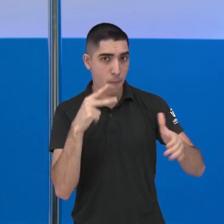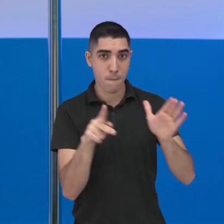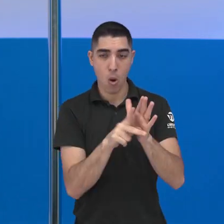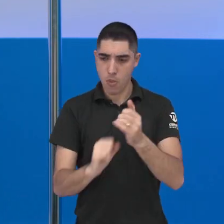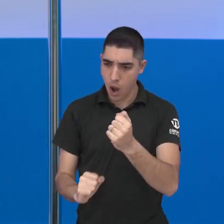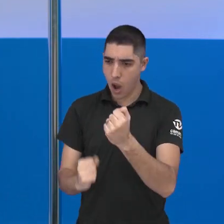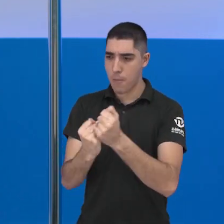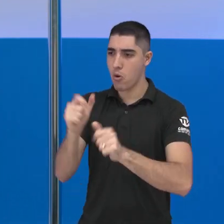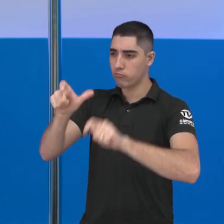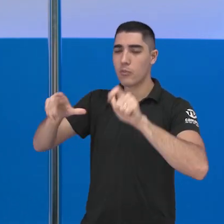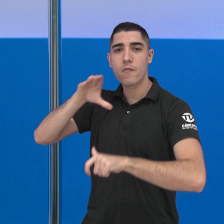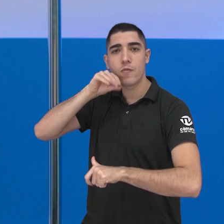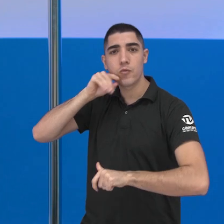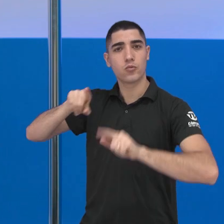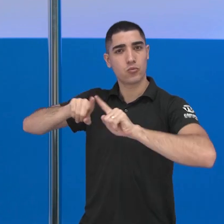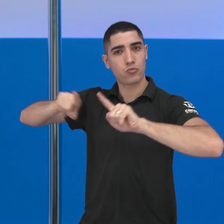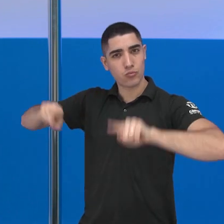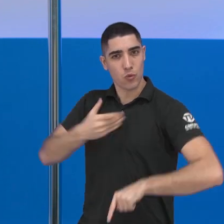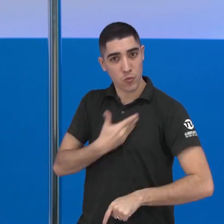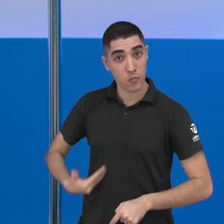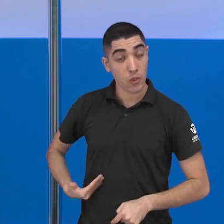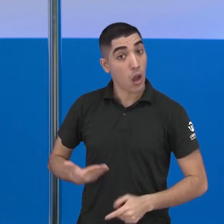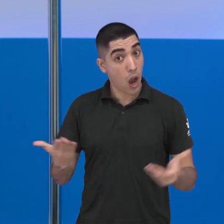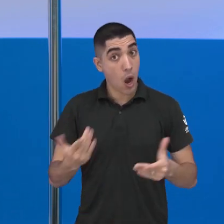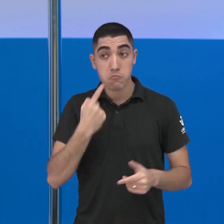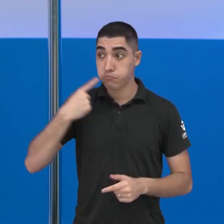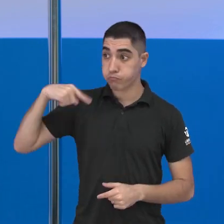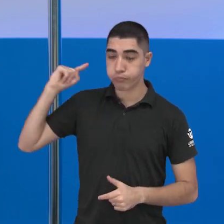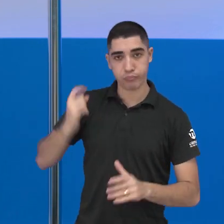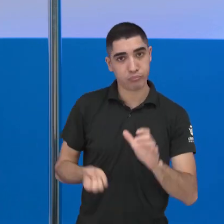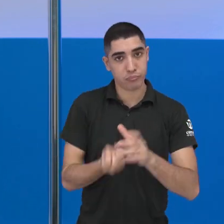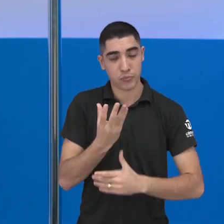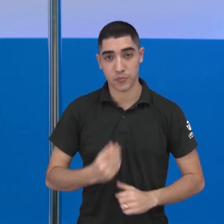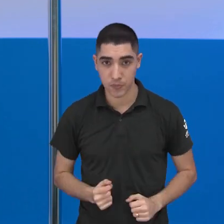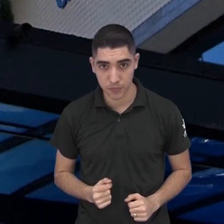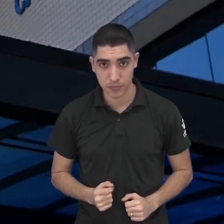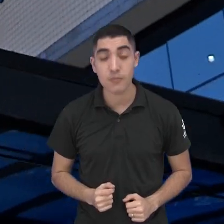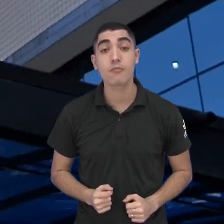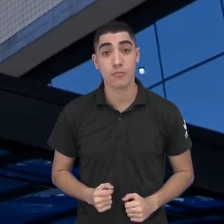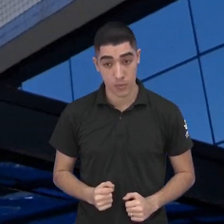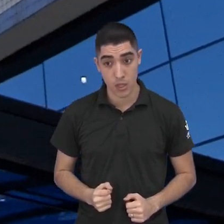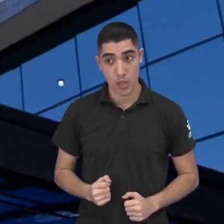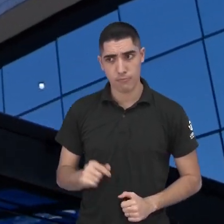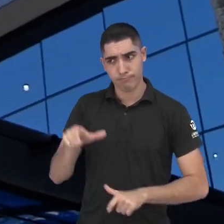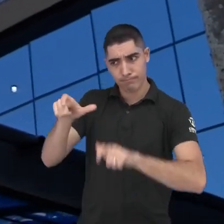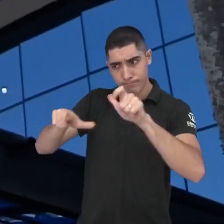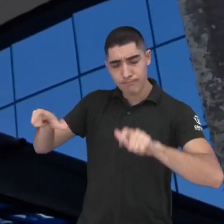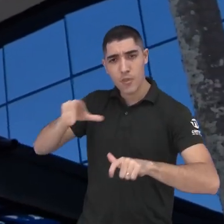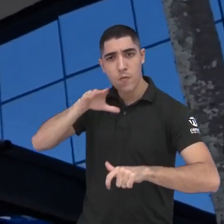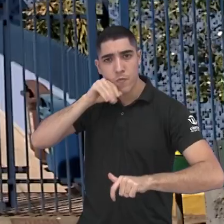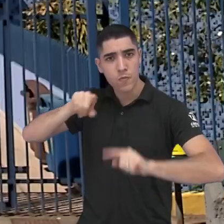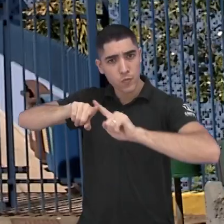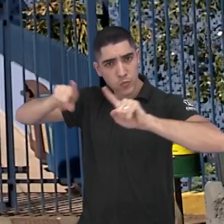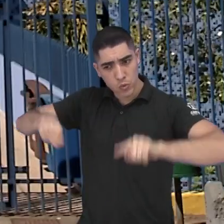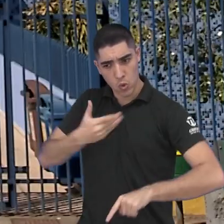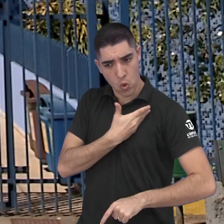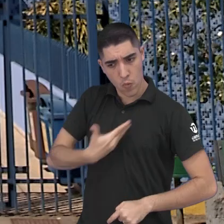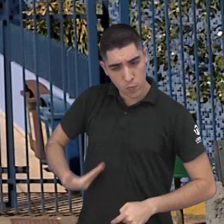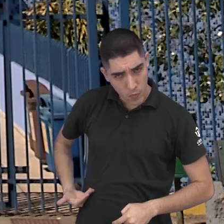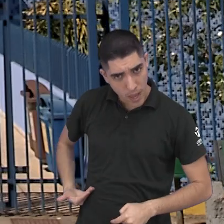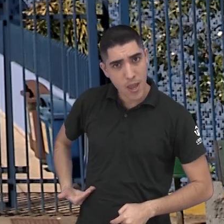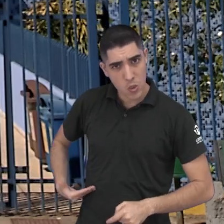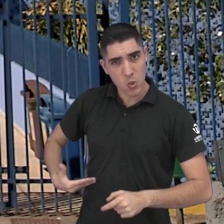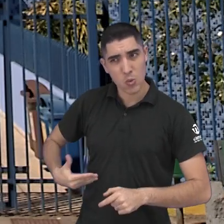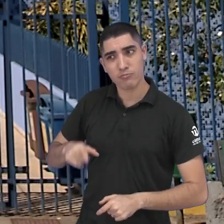Defesa do Servidor Público, que acaba de ser criada pelos vereadores. Proteger os direitos dos